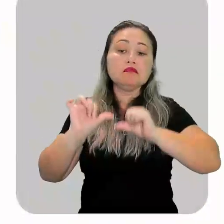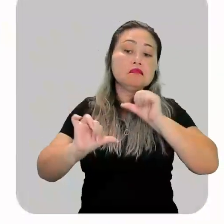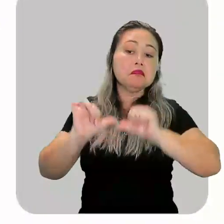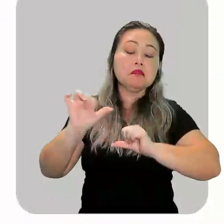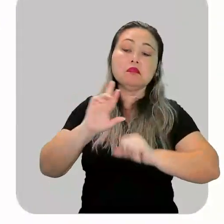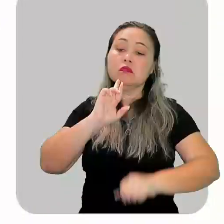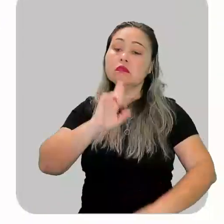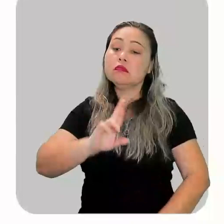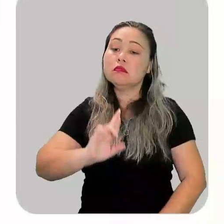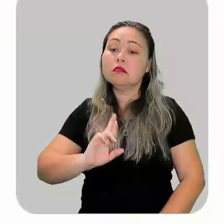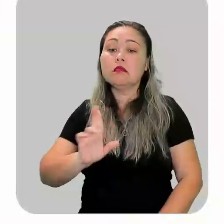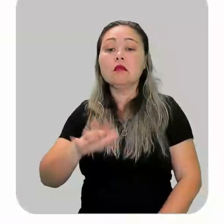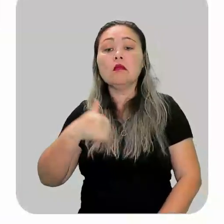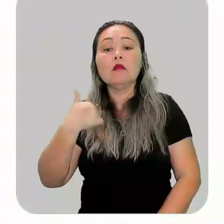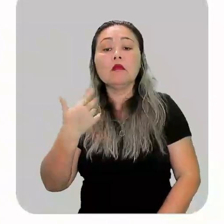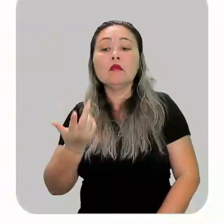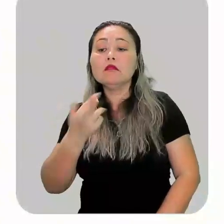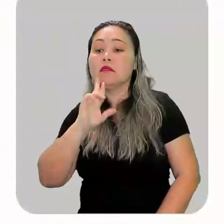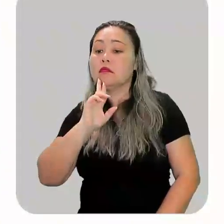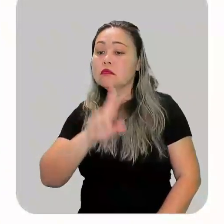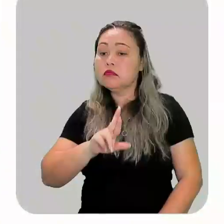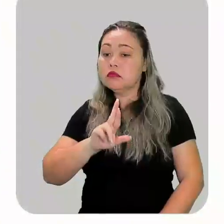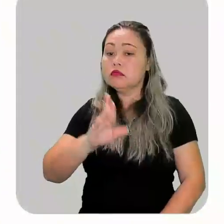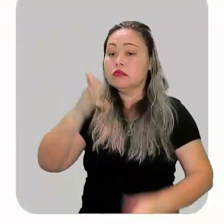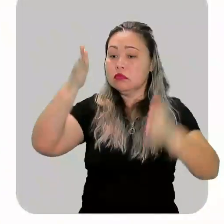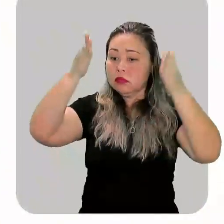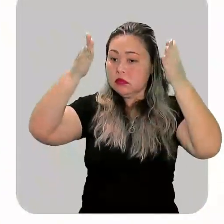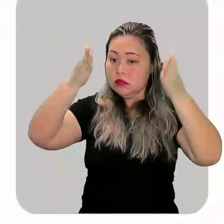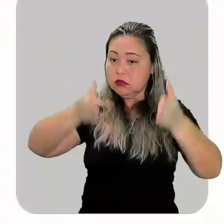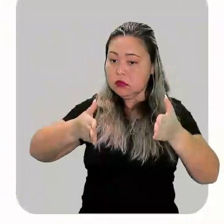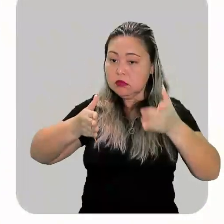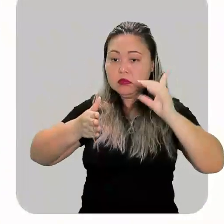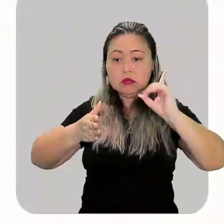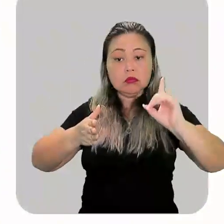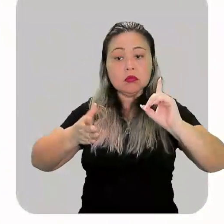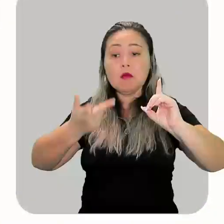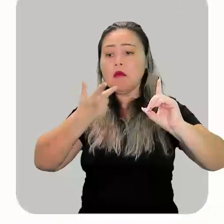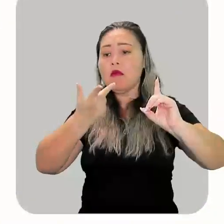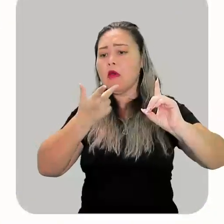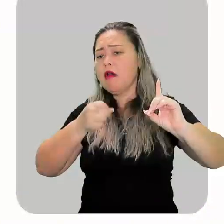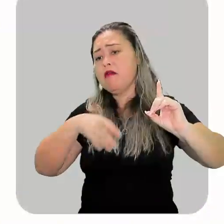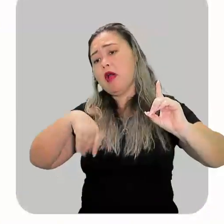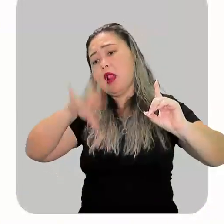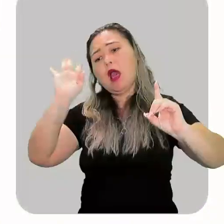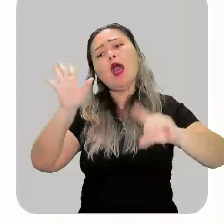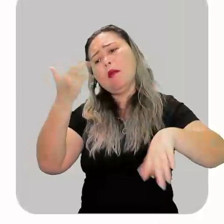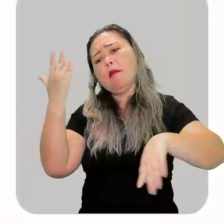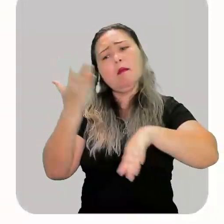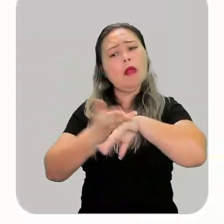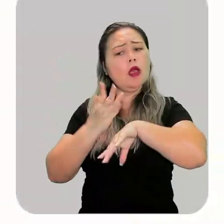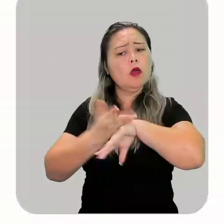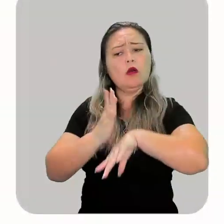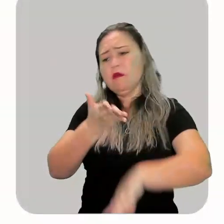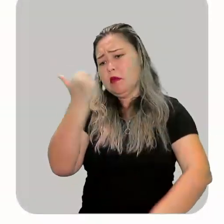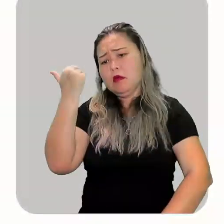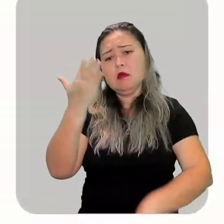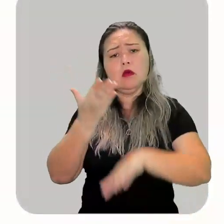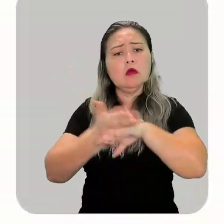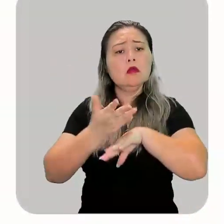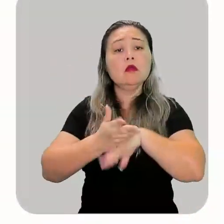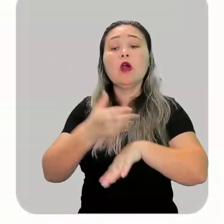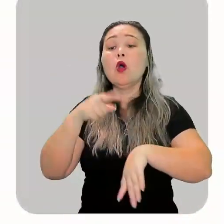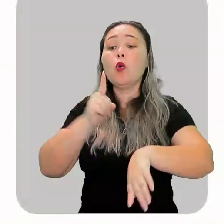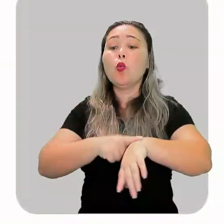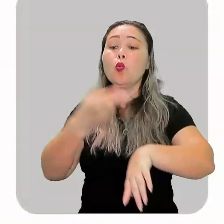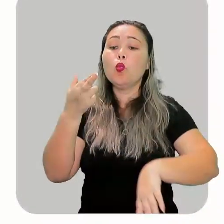alterar resultado. E aí a gente resolve o determinante da matriz. Melhor do que ficar falando aqui é praticando, né? Então vamos lá? Vamos lá.